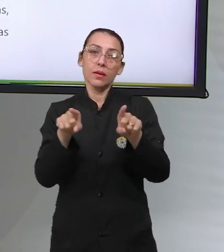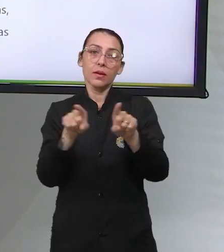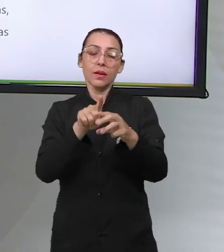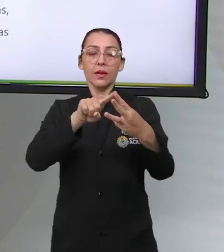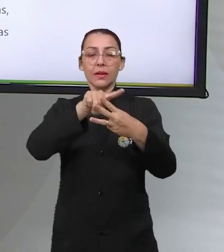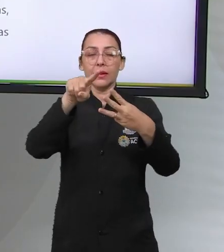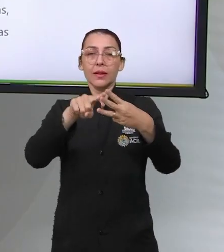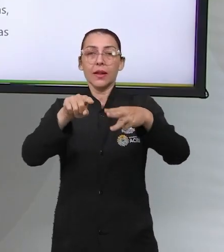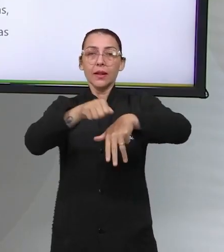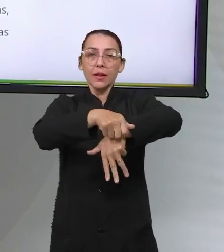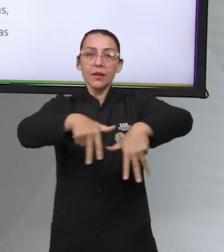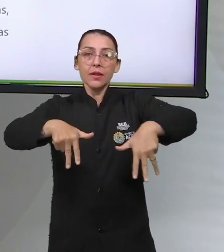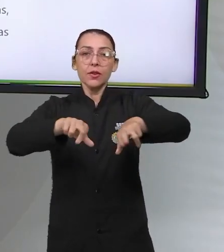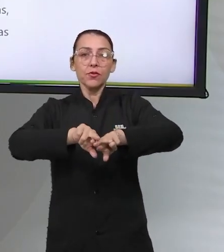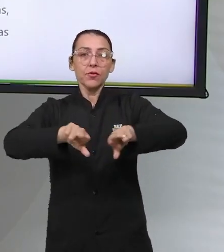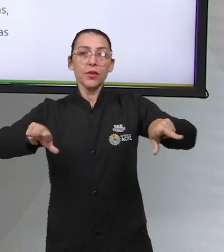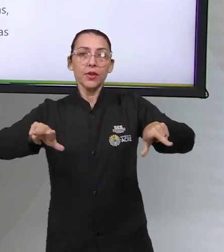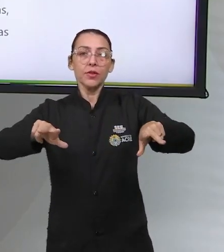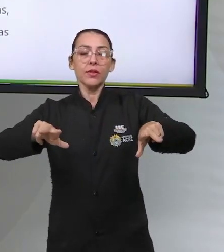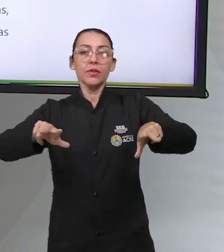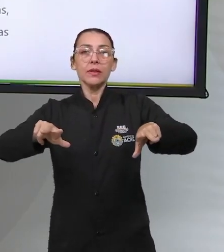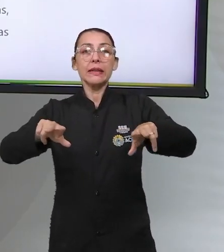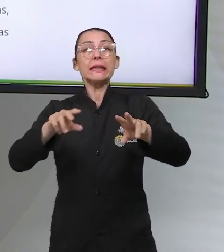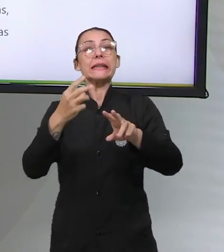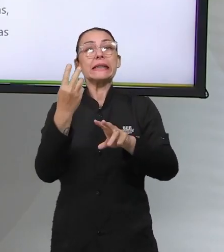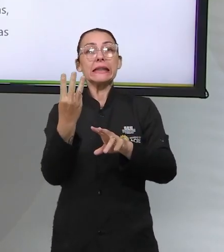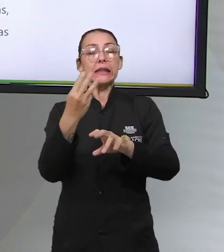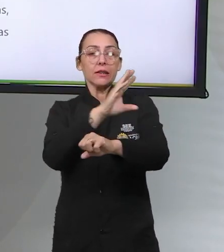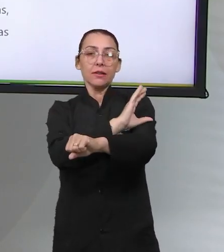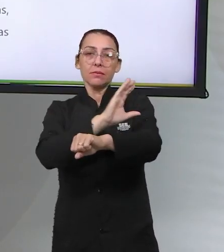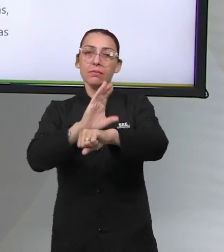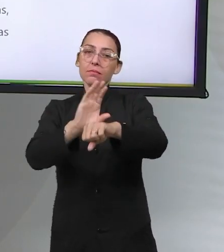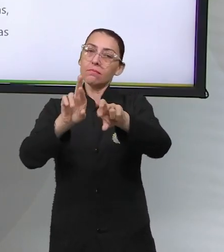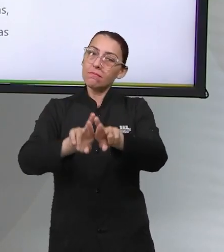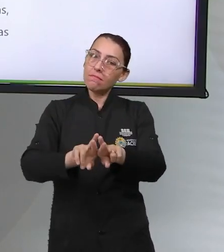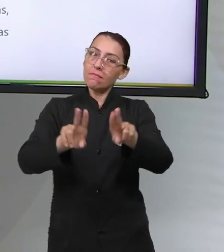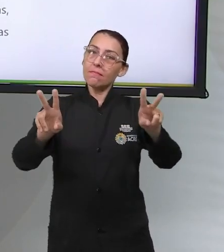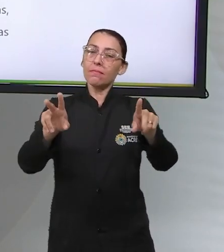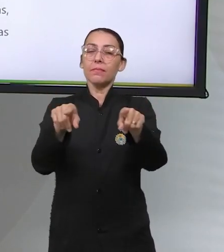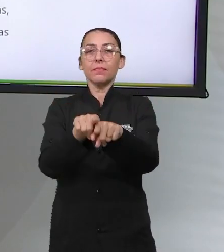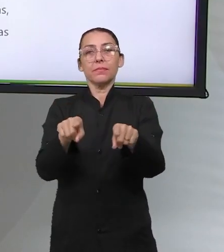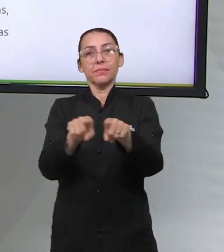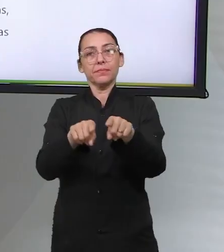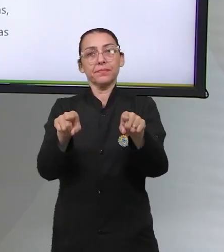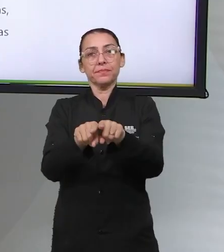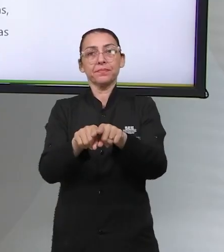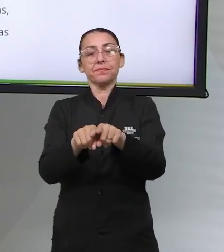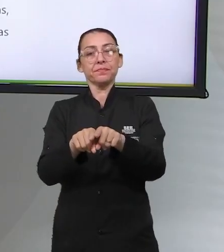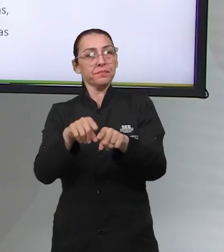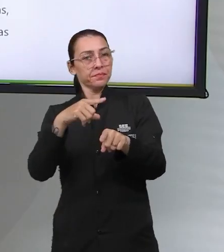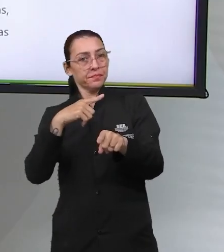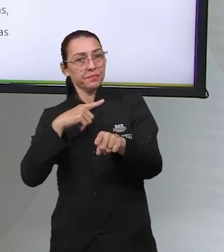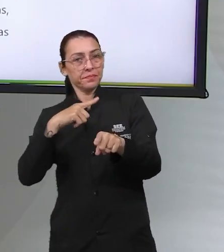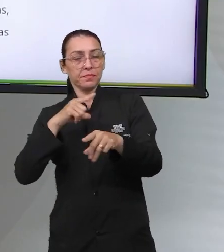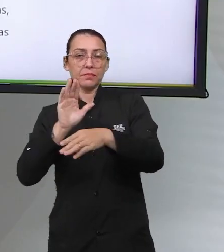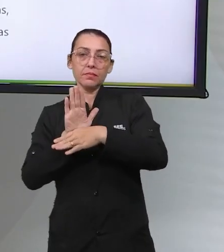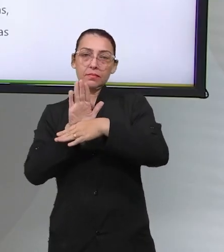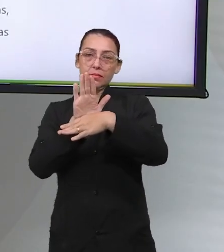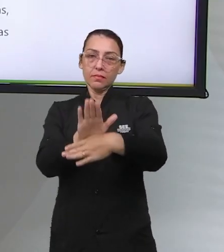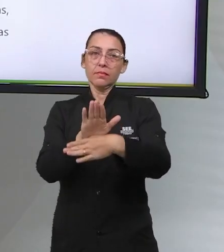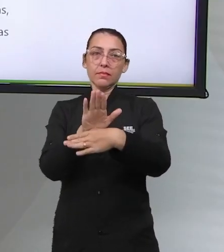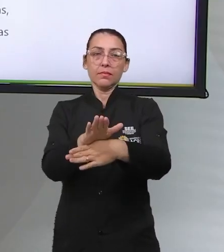três etnias distintas, três culturas diferentes que acabaram